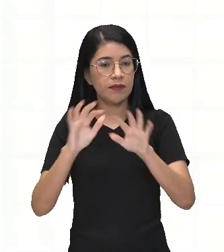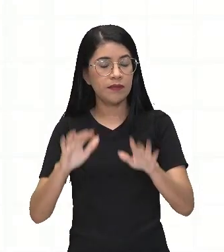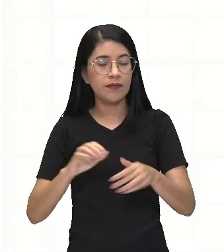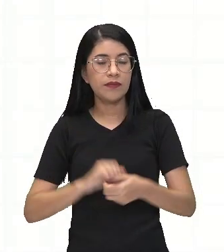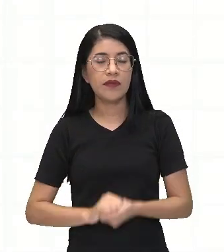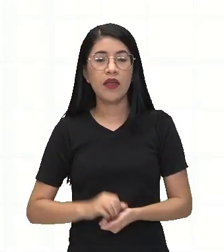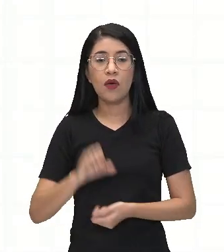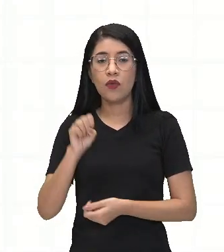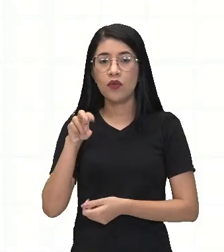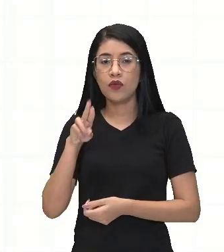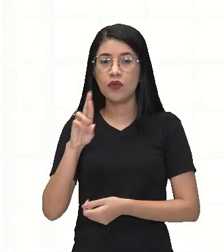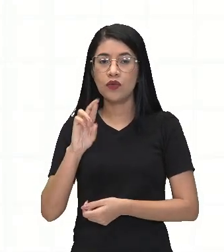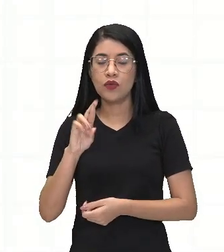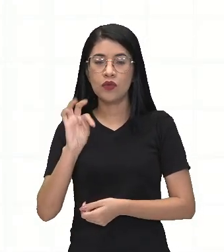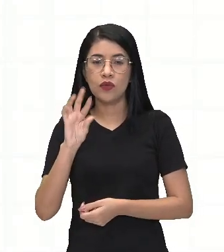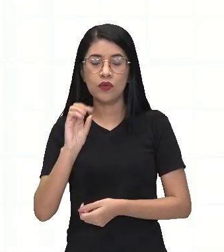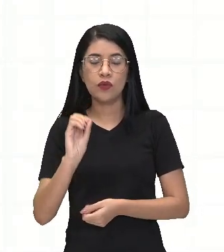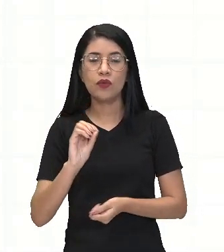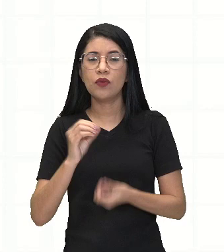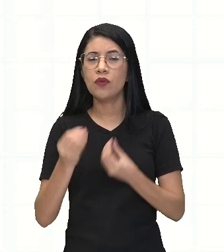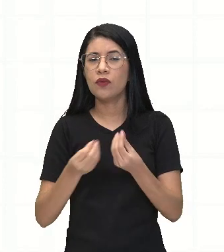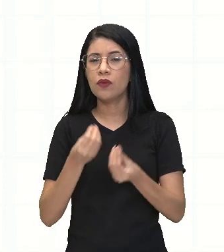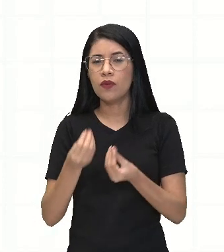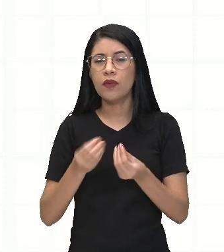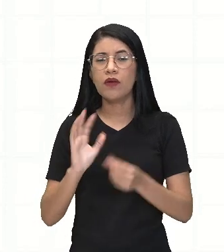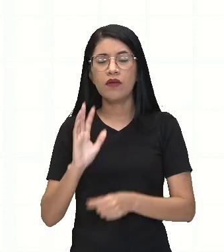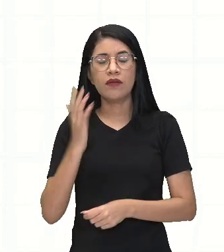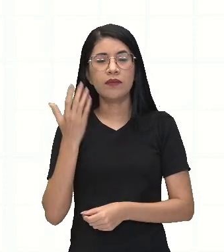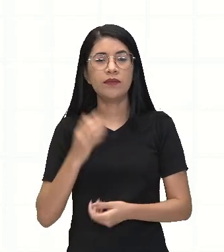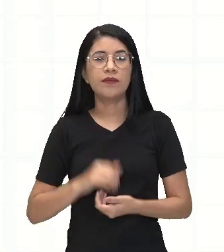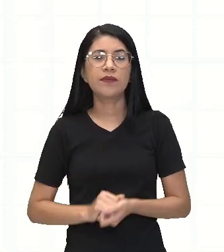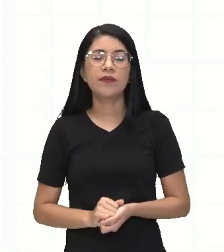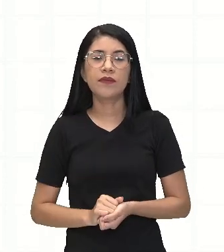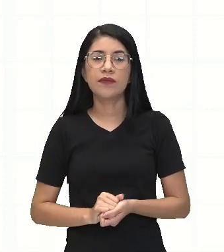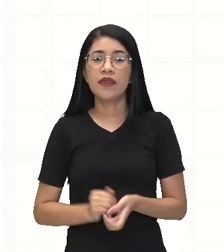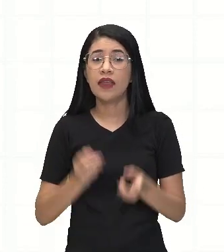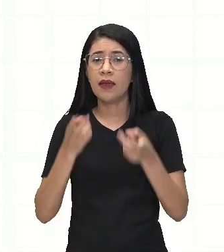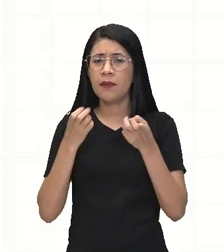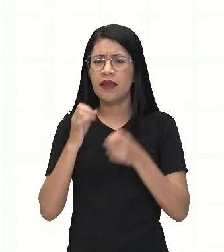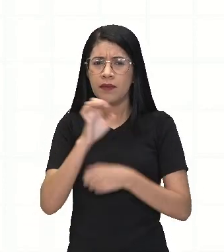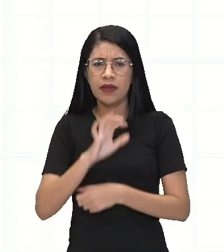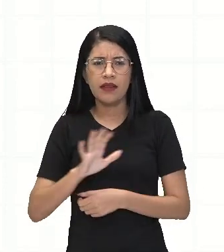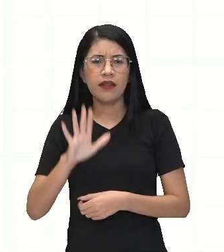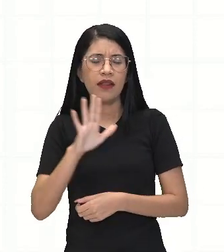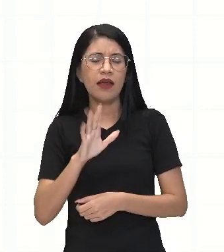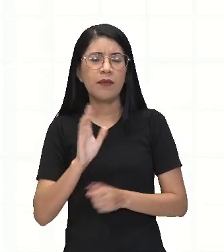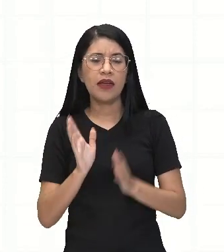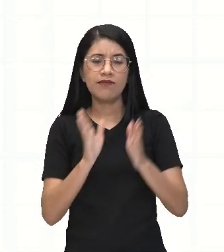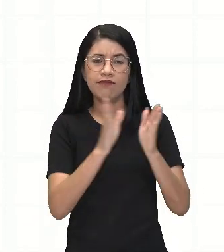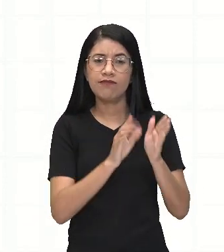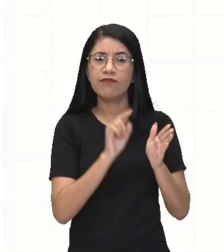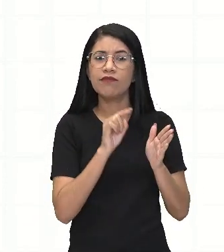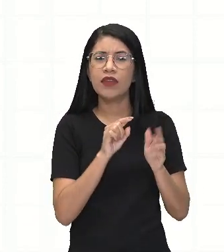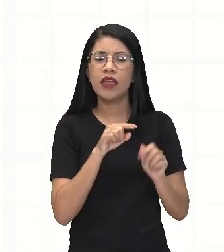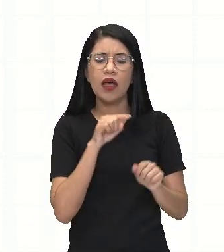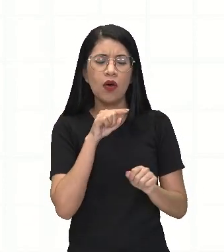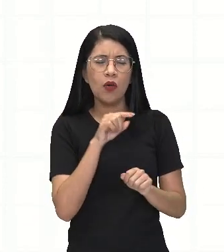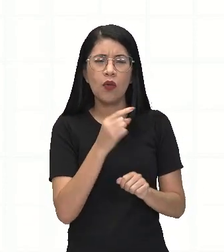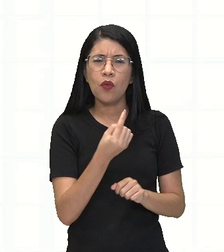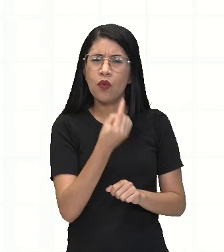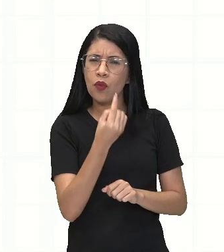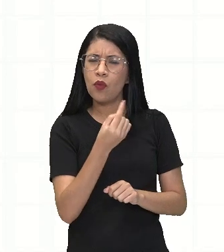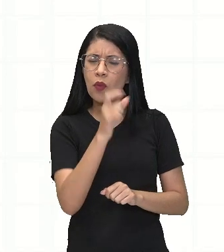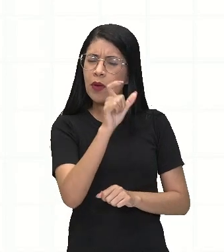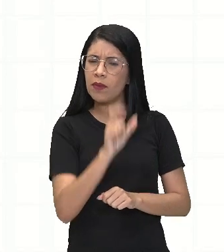surto, vejam o que está sendo indicado: um ponto, um caso de